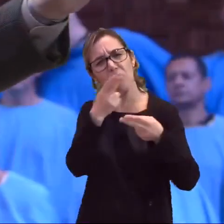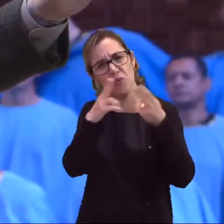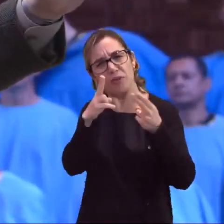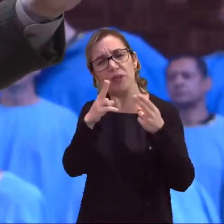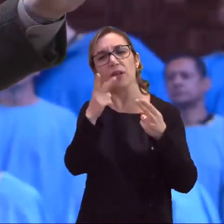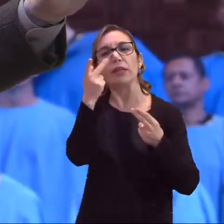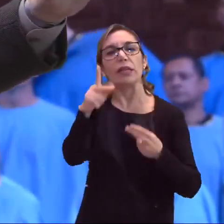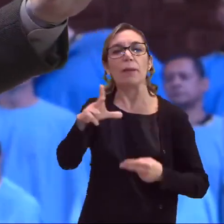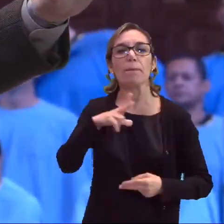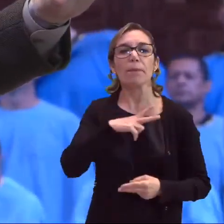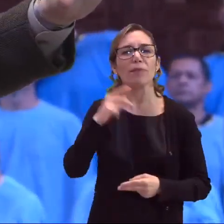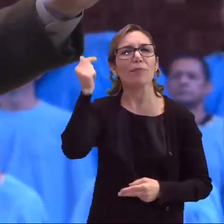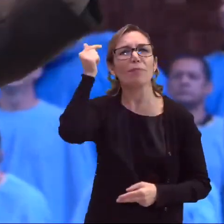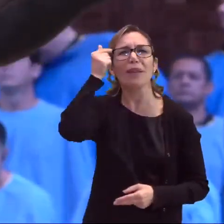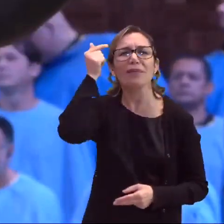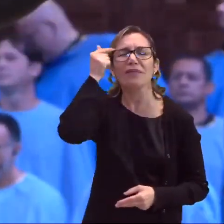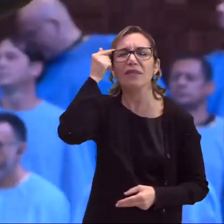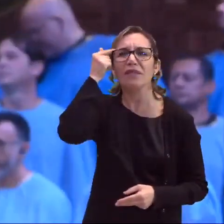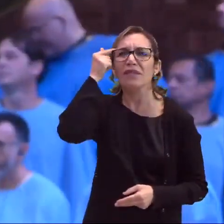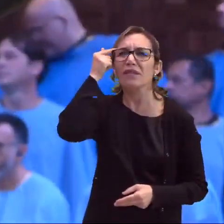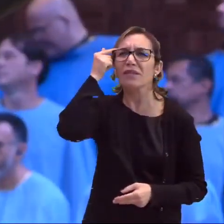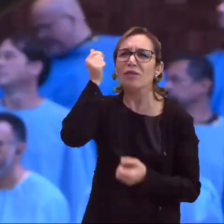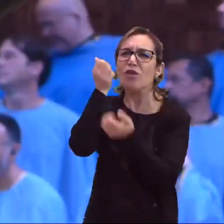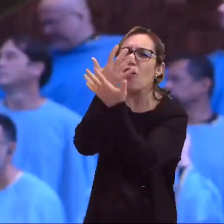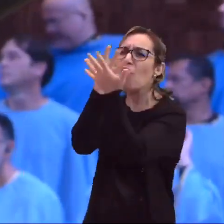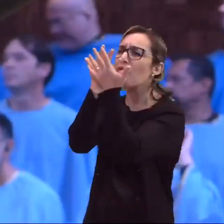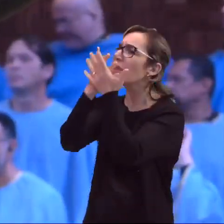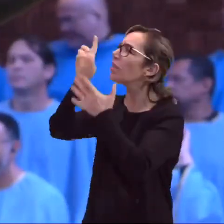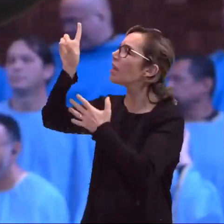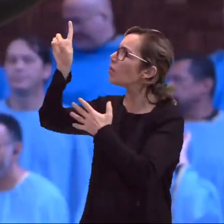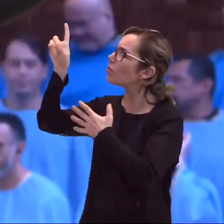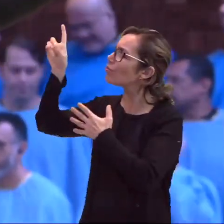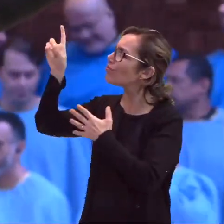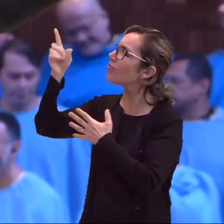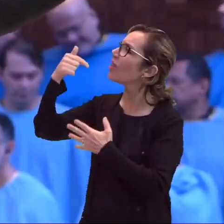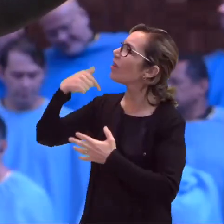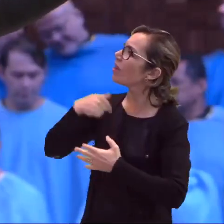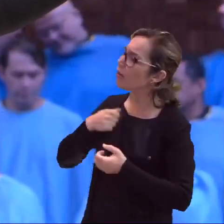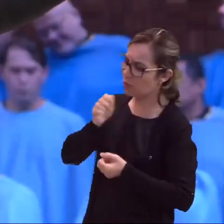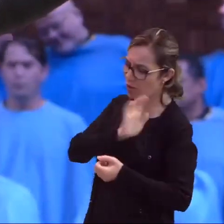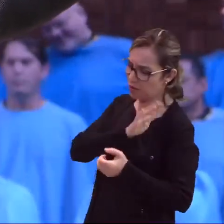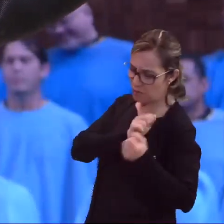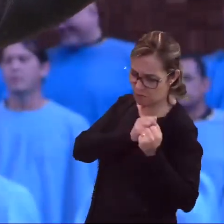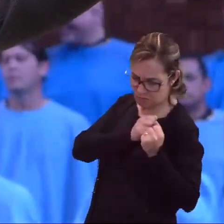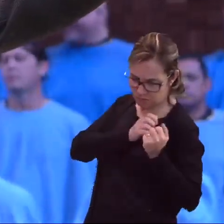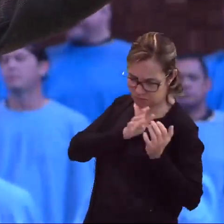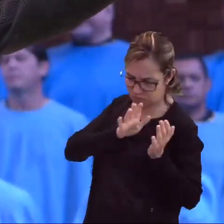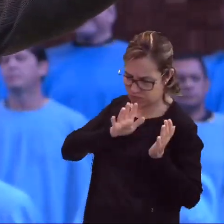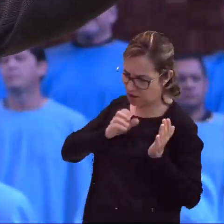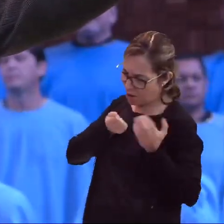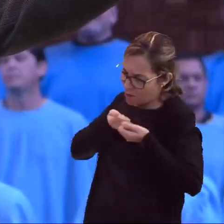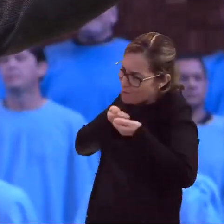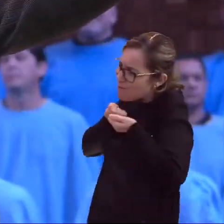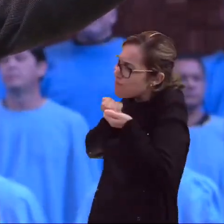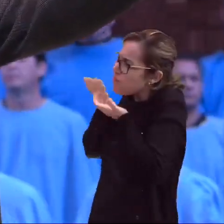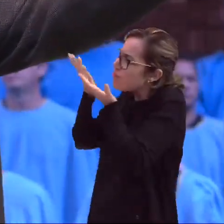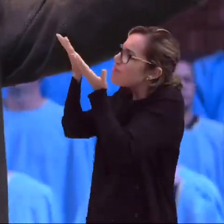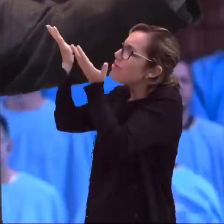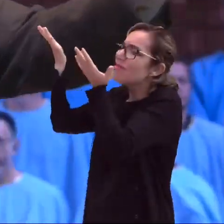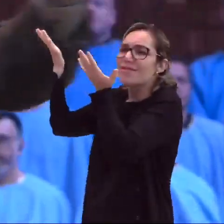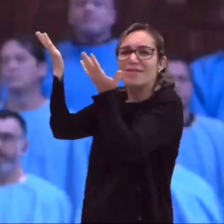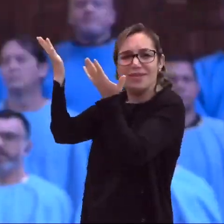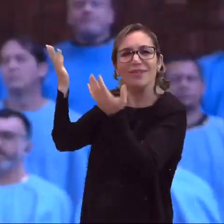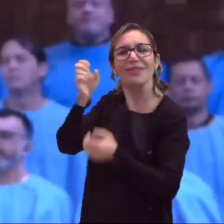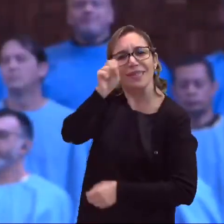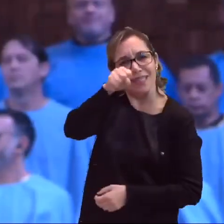ninguém precisa ouvir o que você vai falar porque você quer falar exclusivamente com Jesus é da tua alma agora